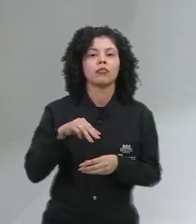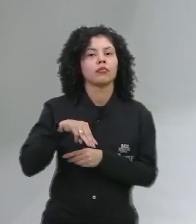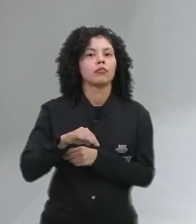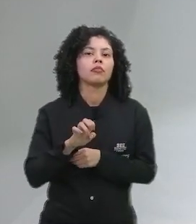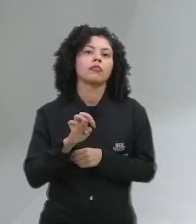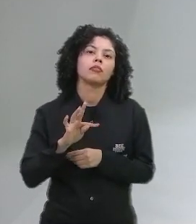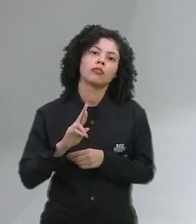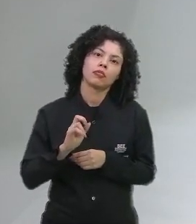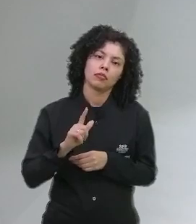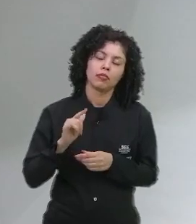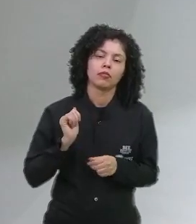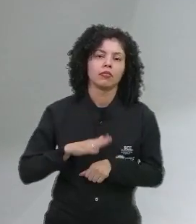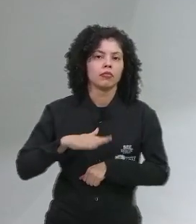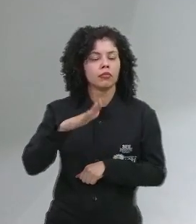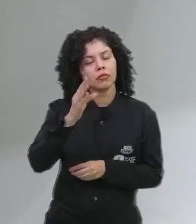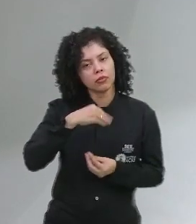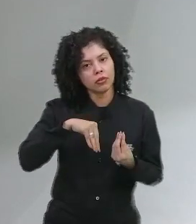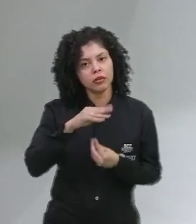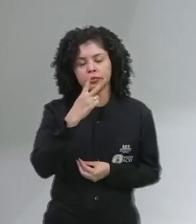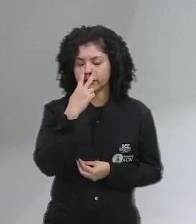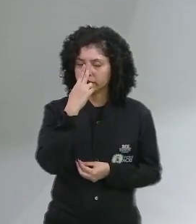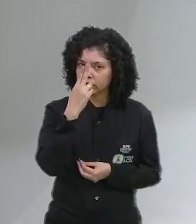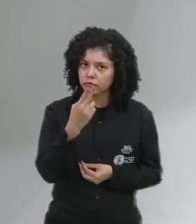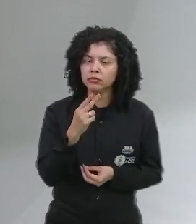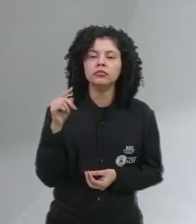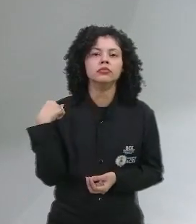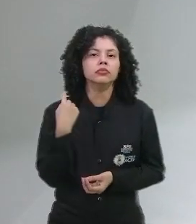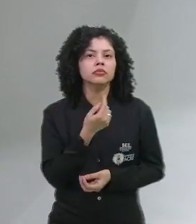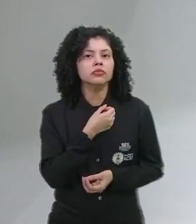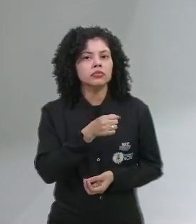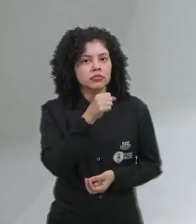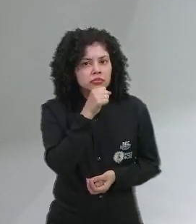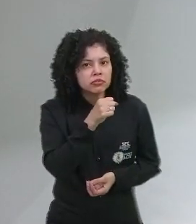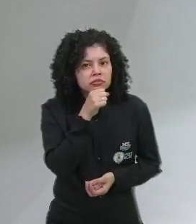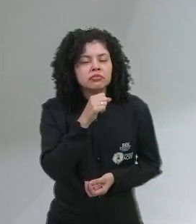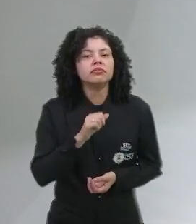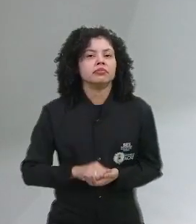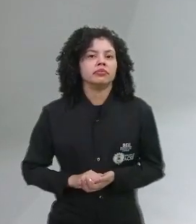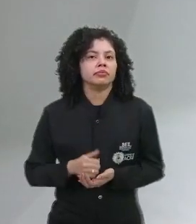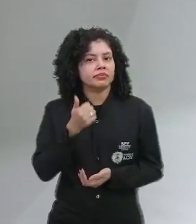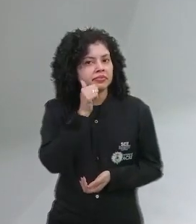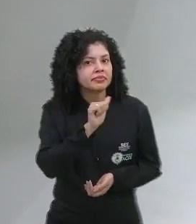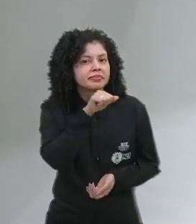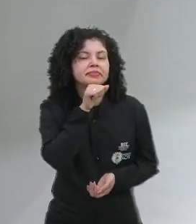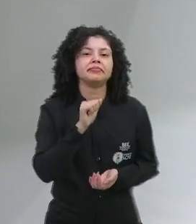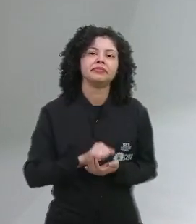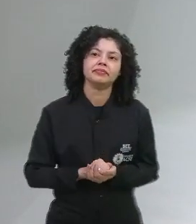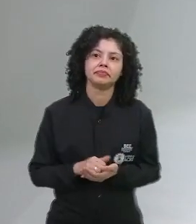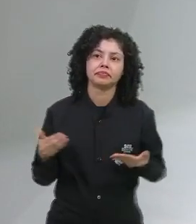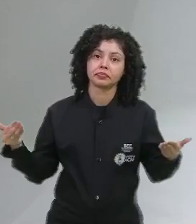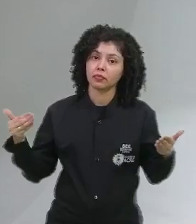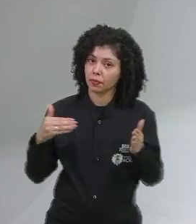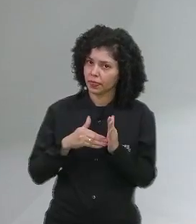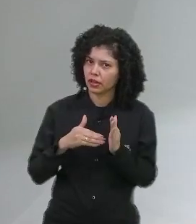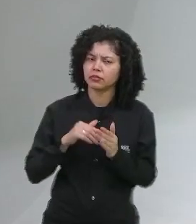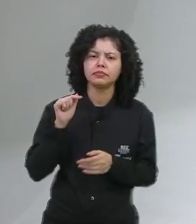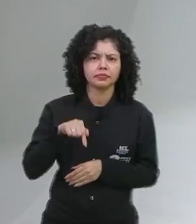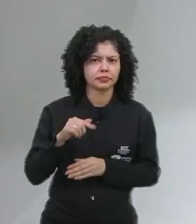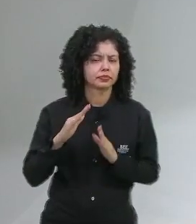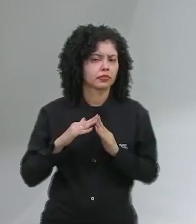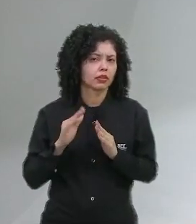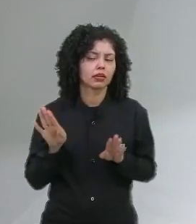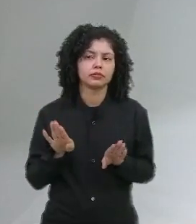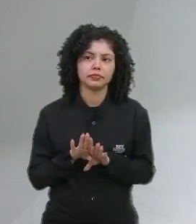metanol. Sabe uma reação muito parecida que os nossos avós faziam, nossas mães, nossas bisavós, e até nós mesmos fizemos em casa